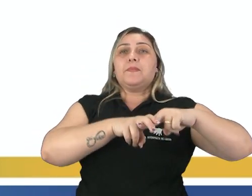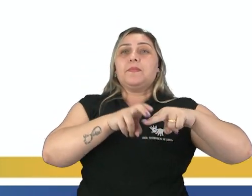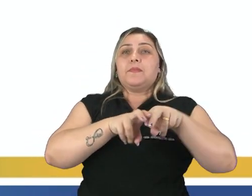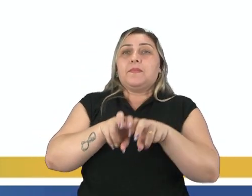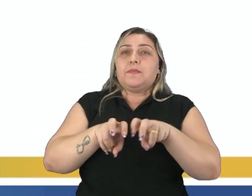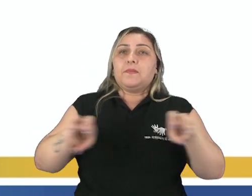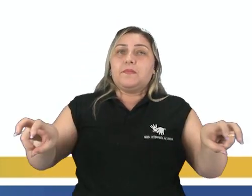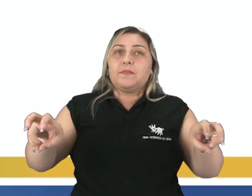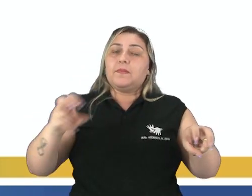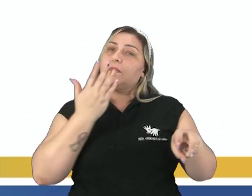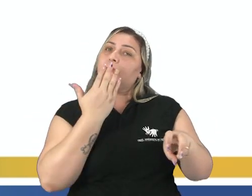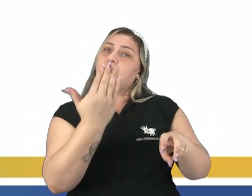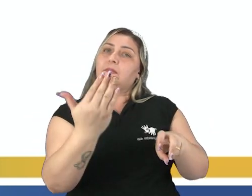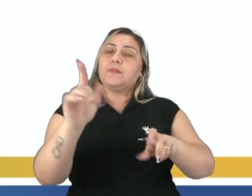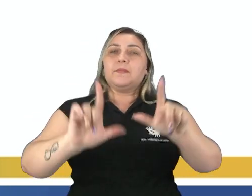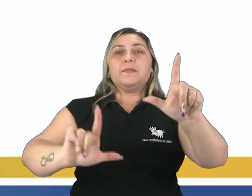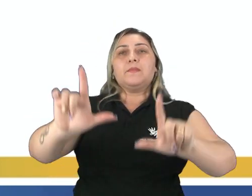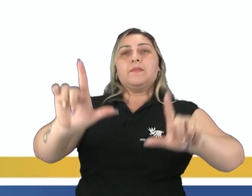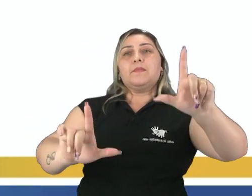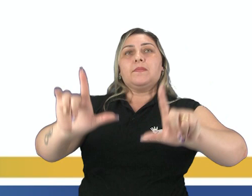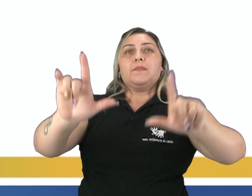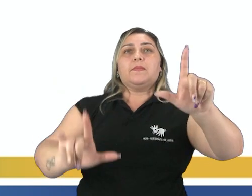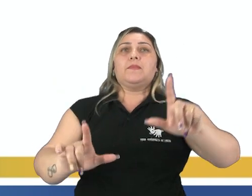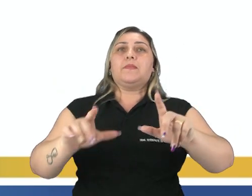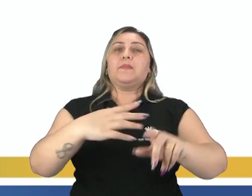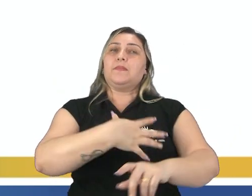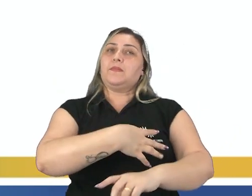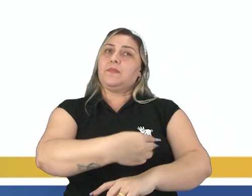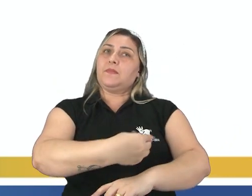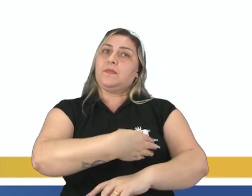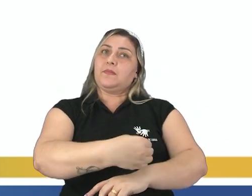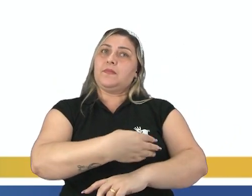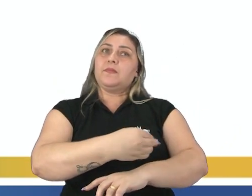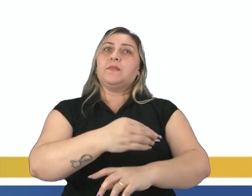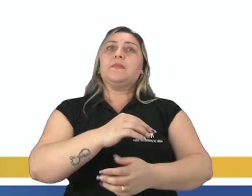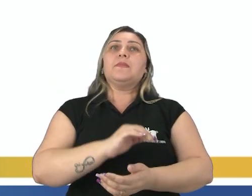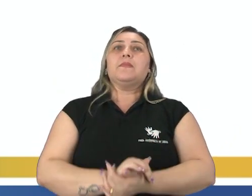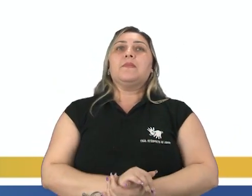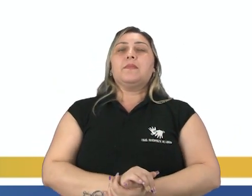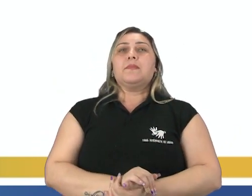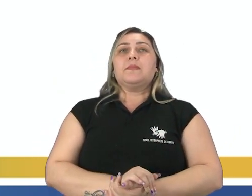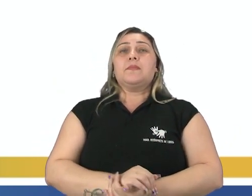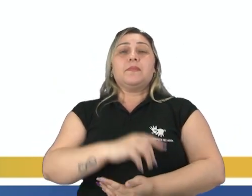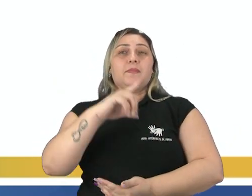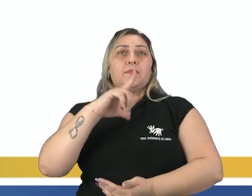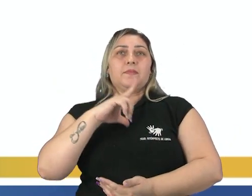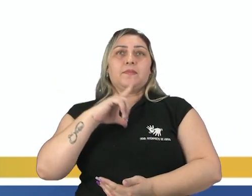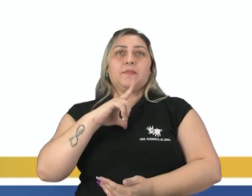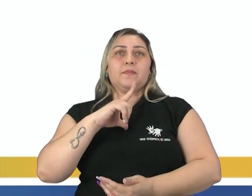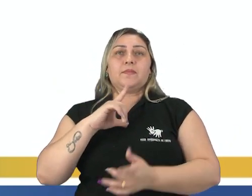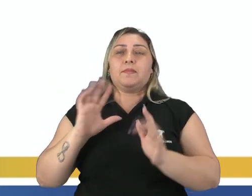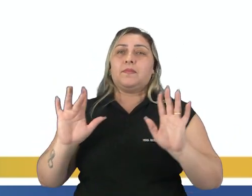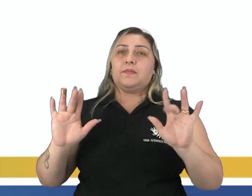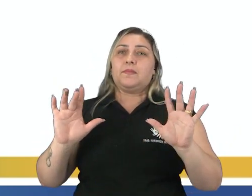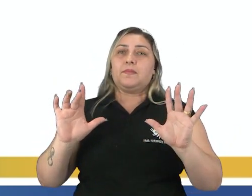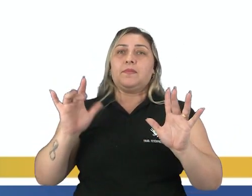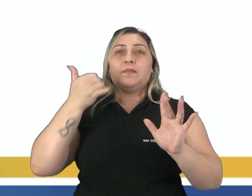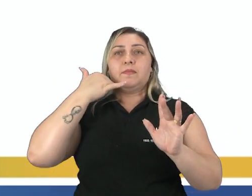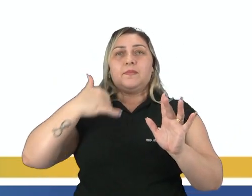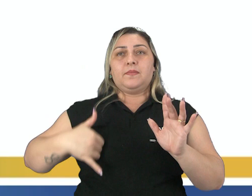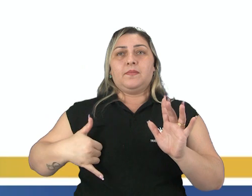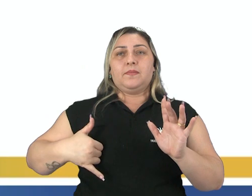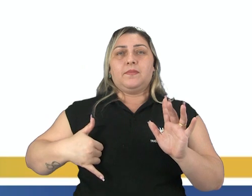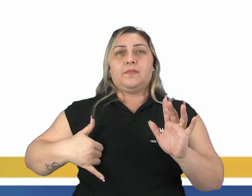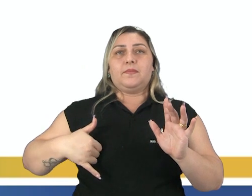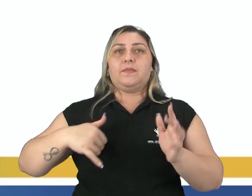no sofá de frente para a televisão. Os filhos, provavelmente, eles têm em mãos aí um aparelho